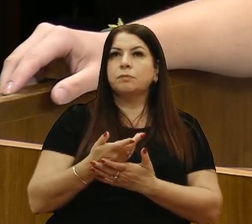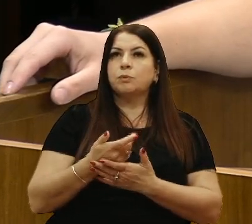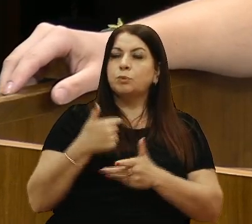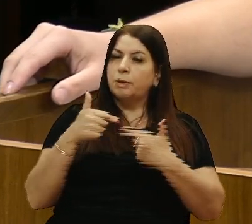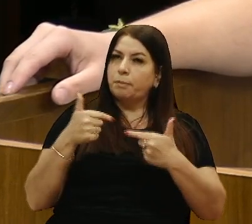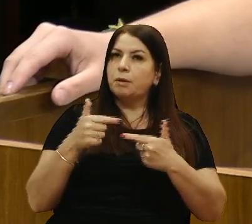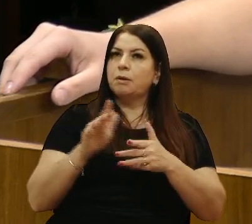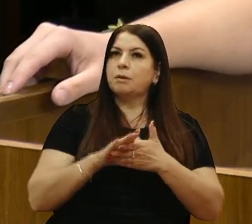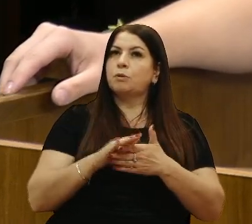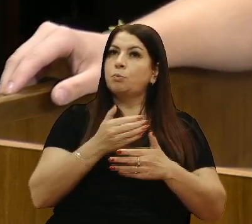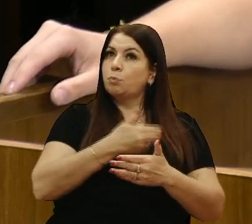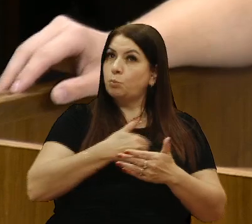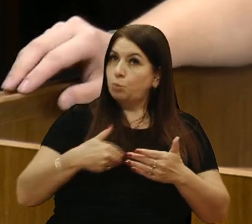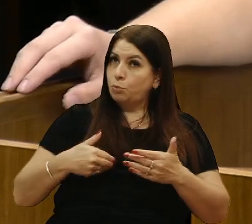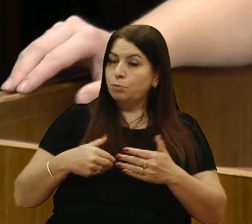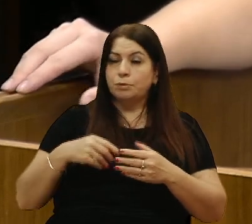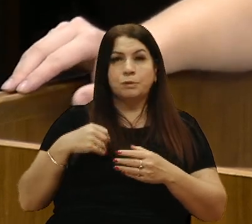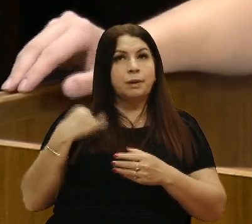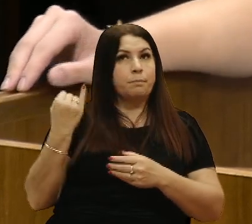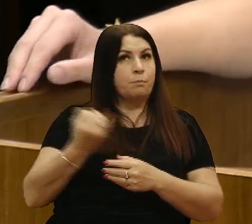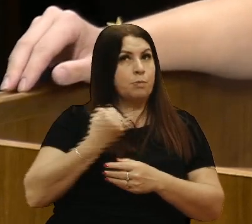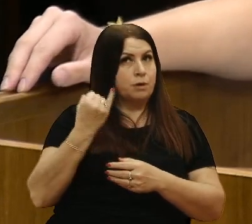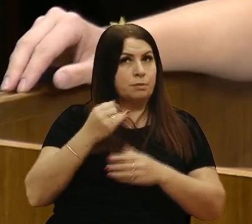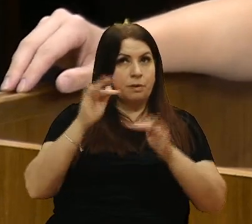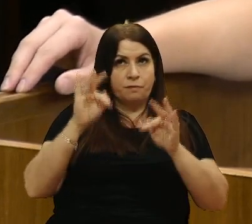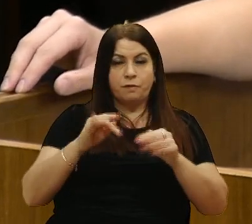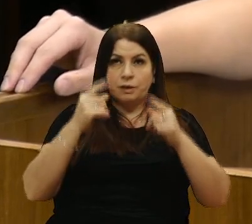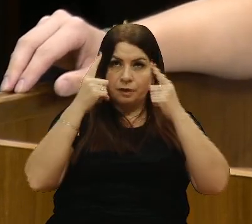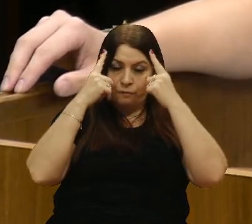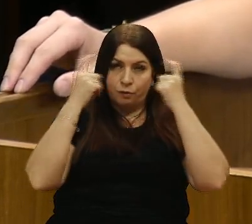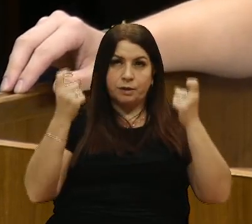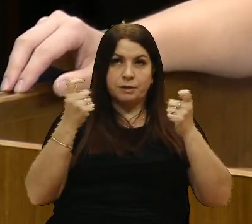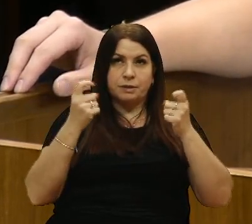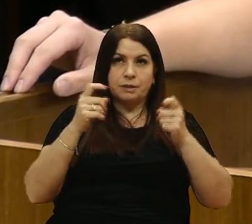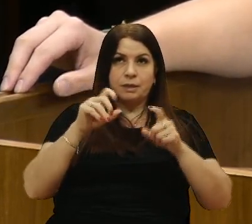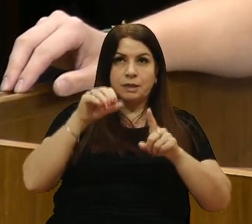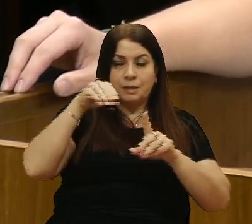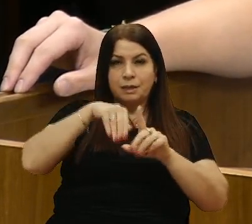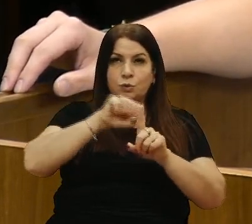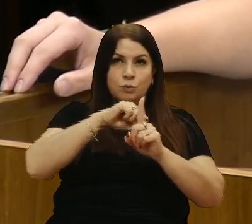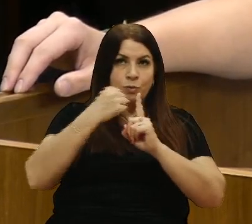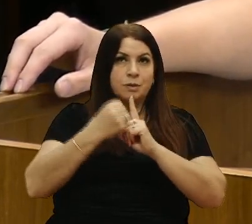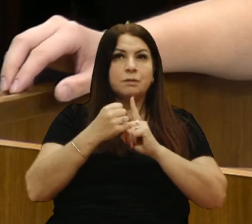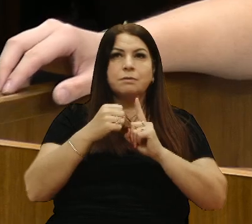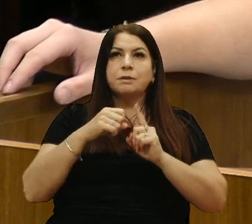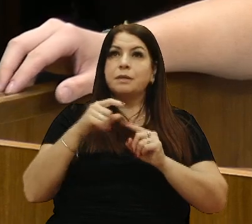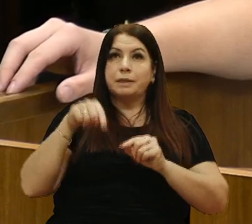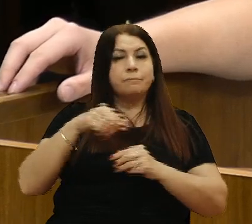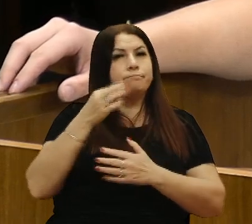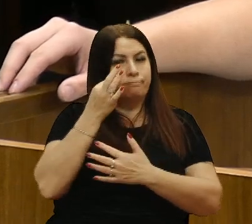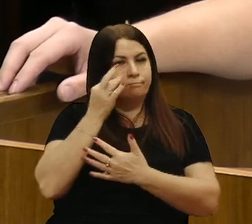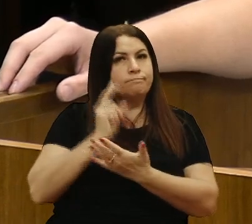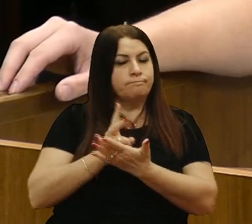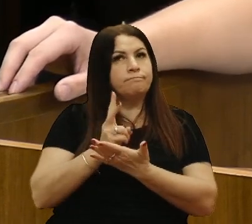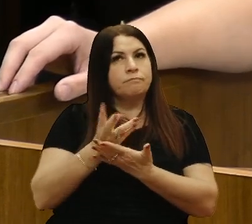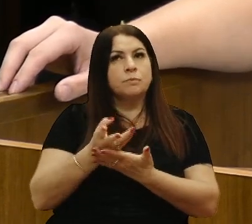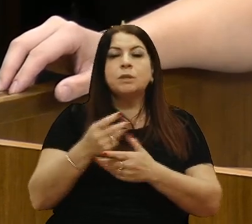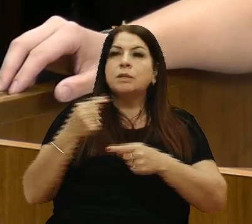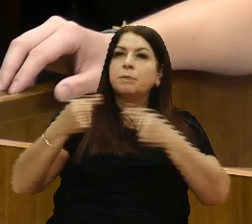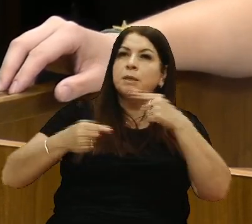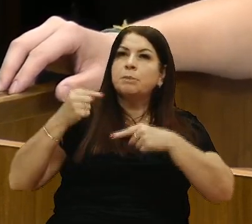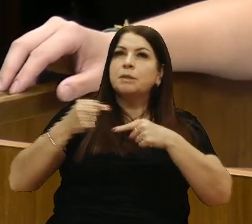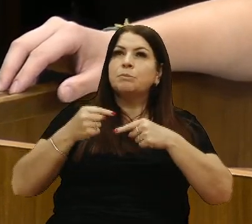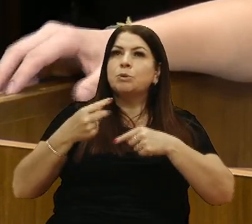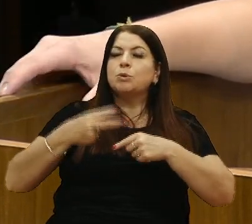de um equipamento público que é essencial para combater a violência na nossa sociedade, que ainda é extremamente presente, e nós já debatemos sobre